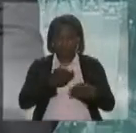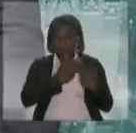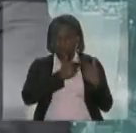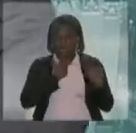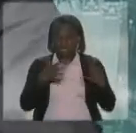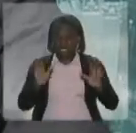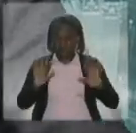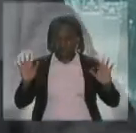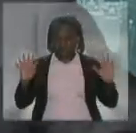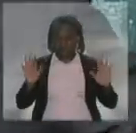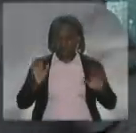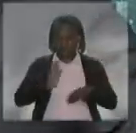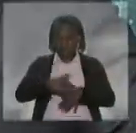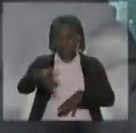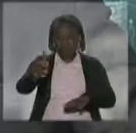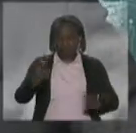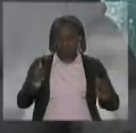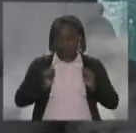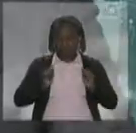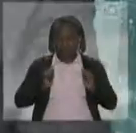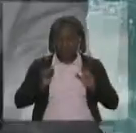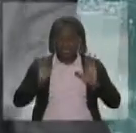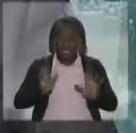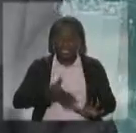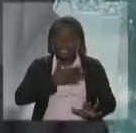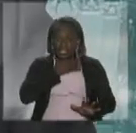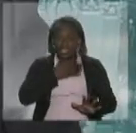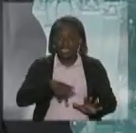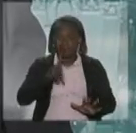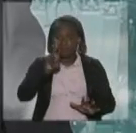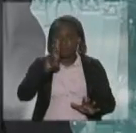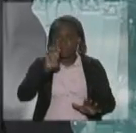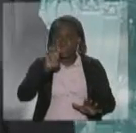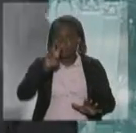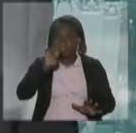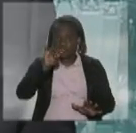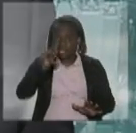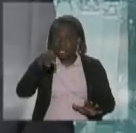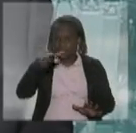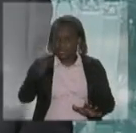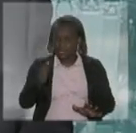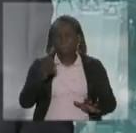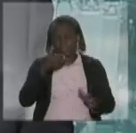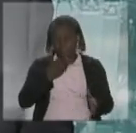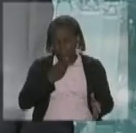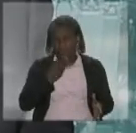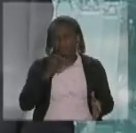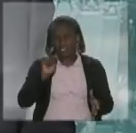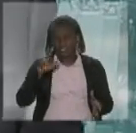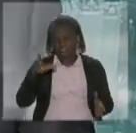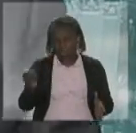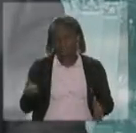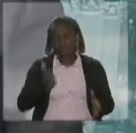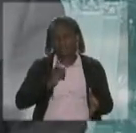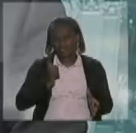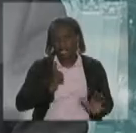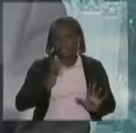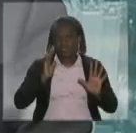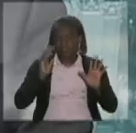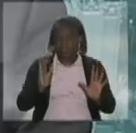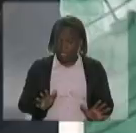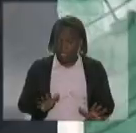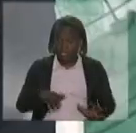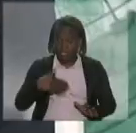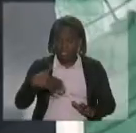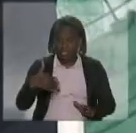públicas diz assim mas a crise na previdência claro que ela previdência afinal de contas você